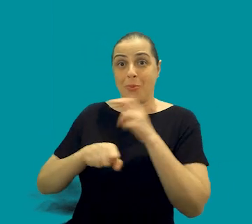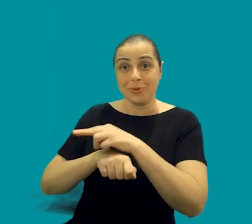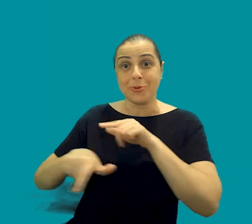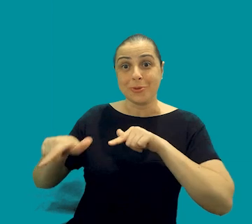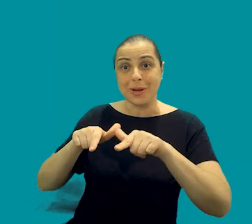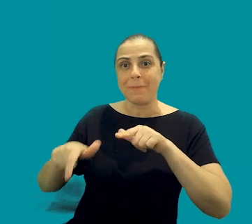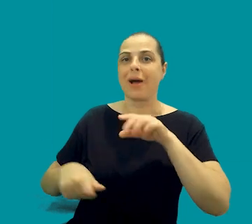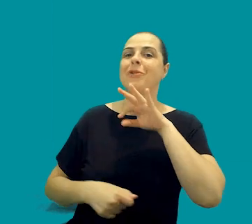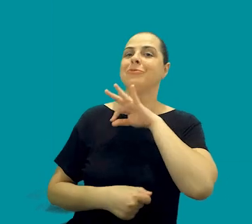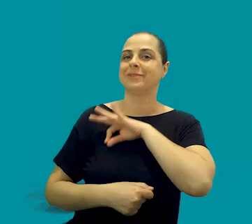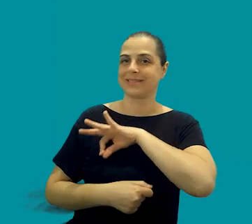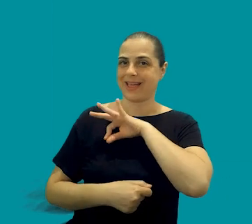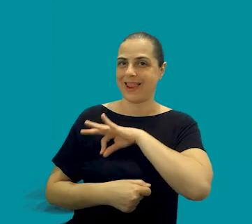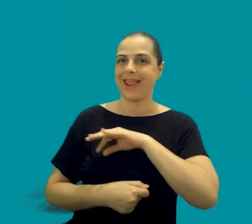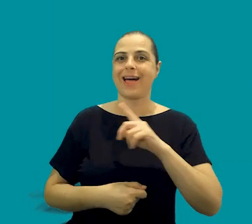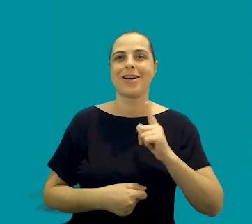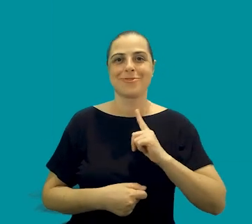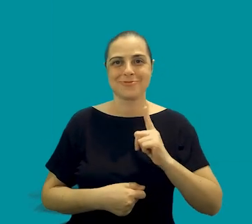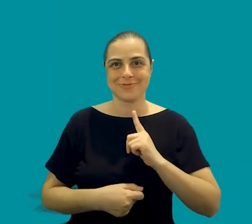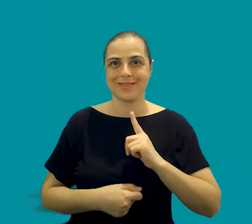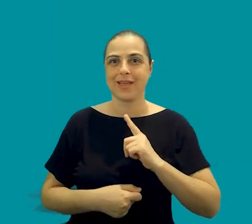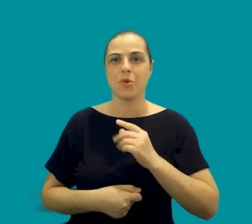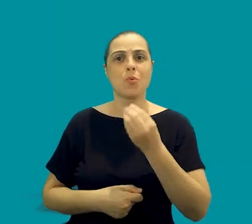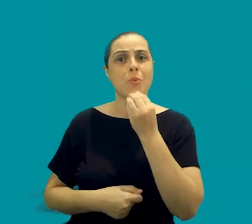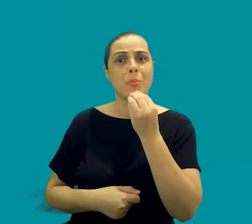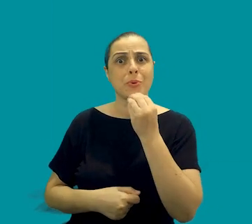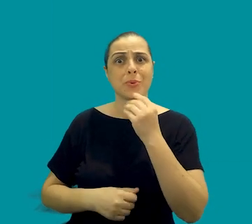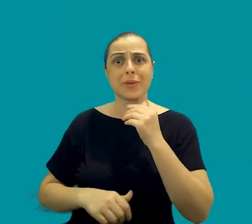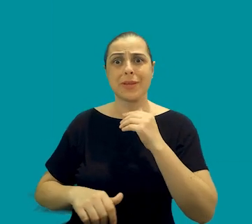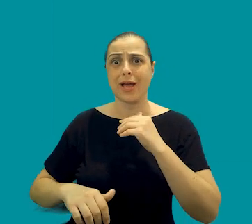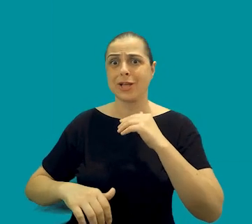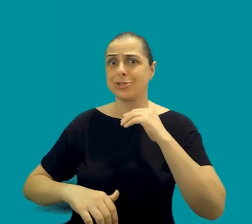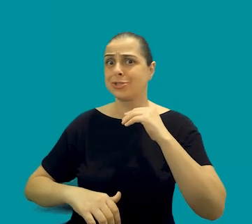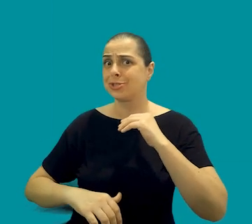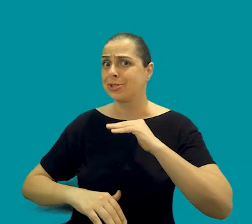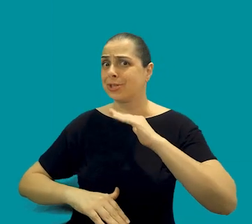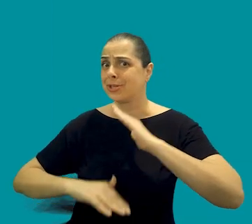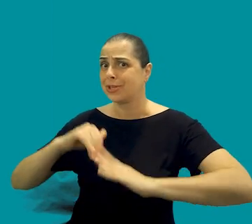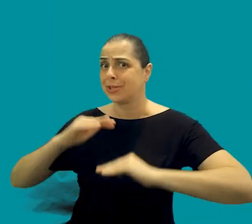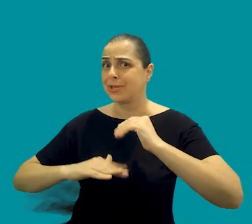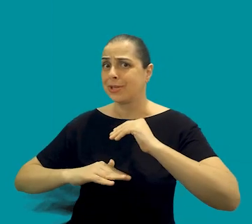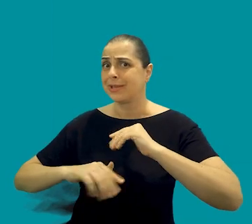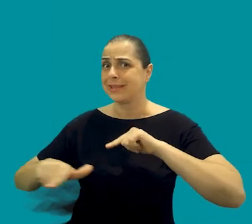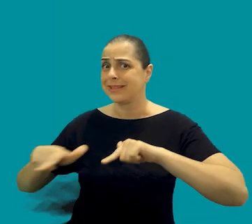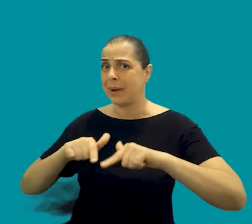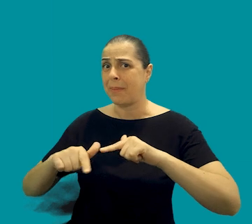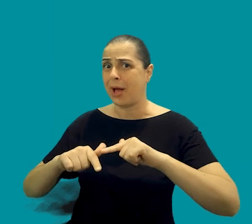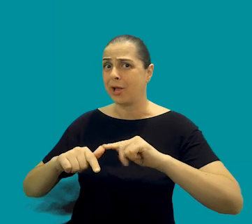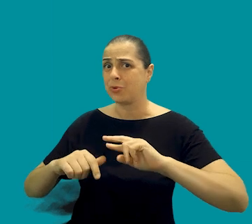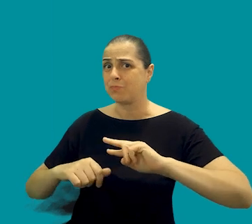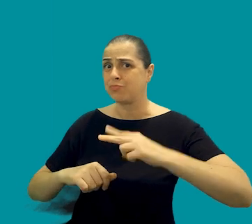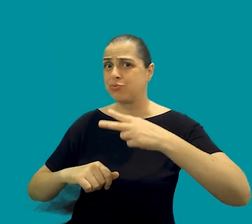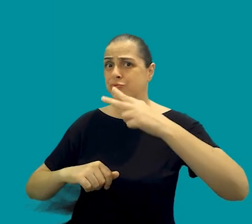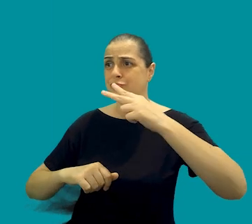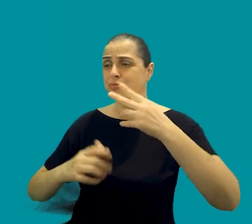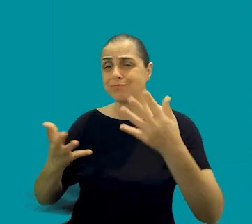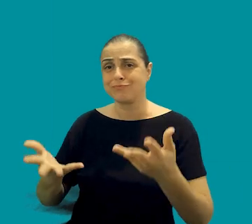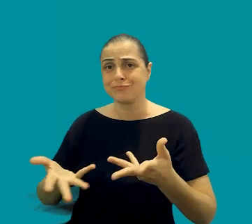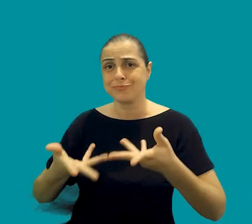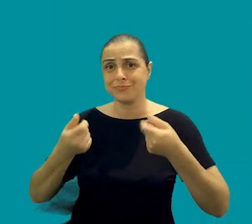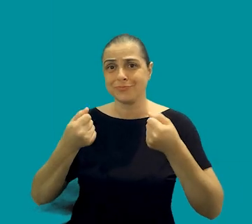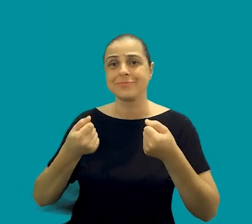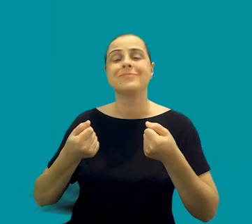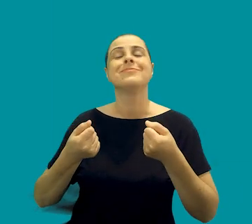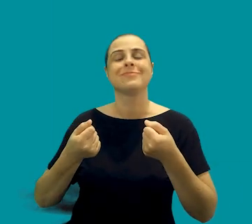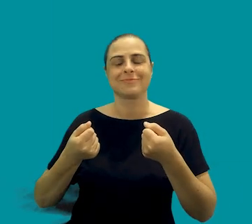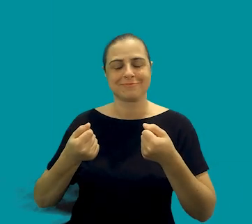um salário, estar inserido num projeto, num plano de carreira, ser abraçado por essa empresa e ter